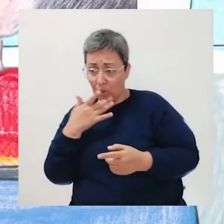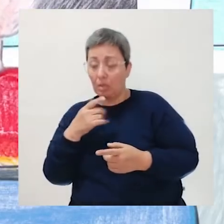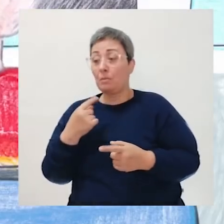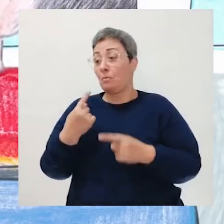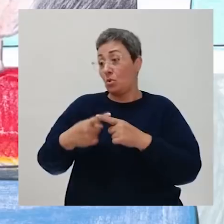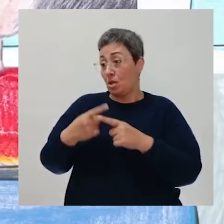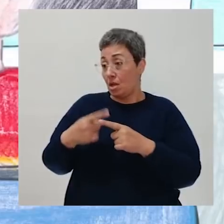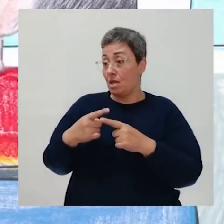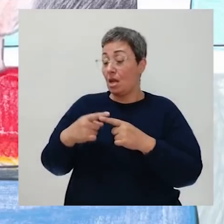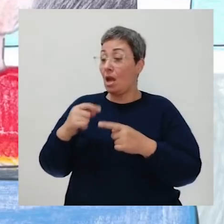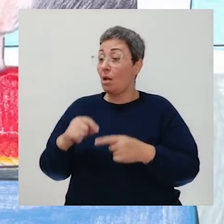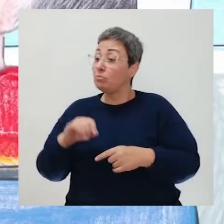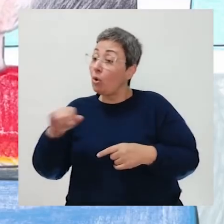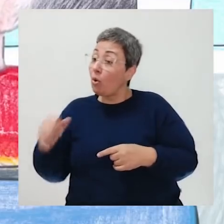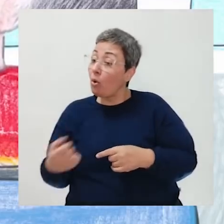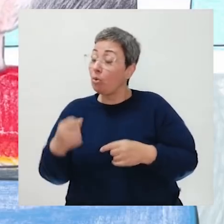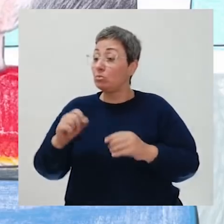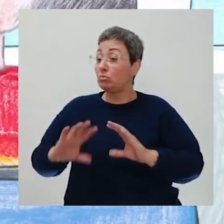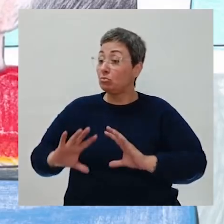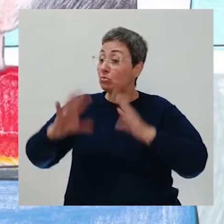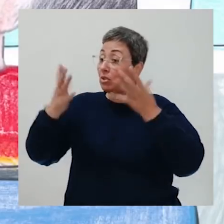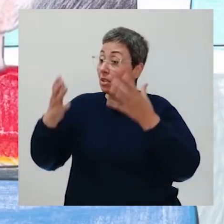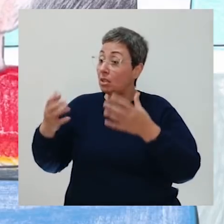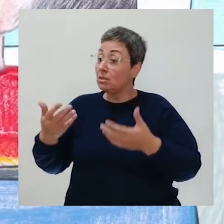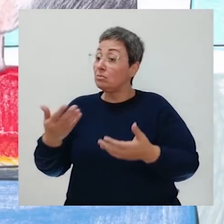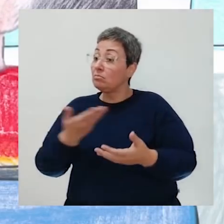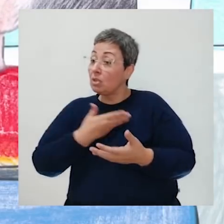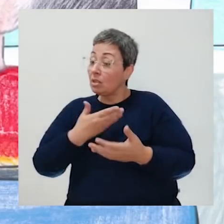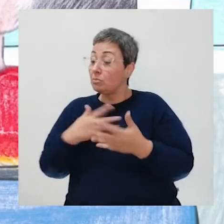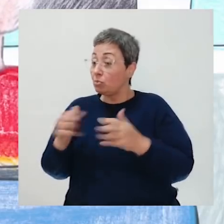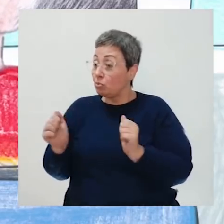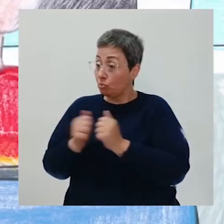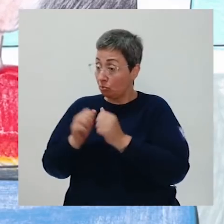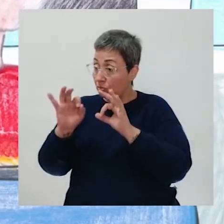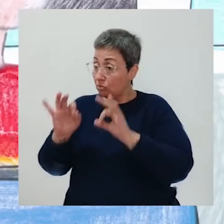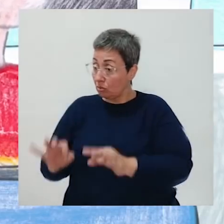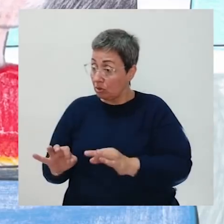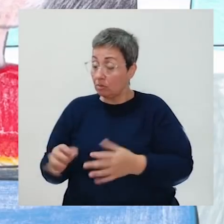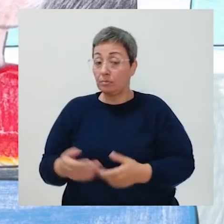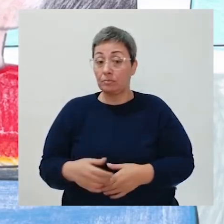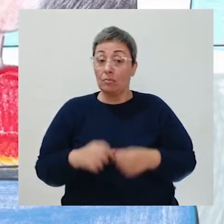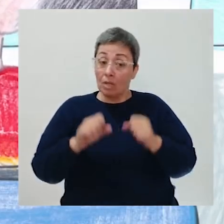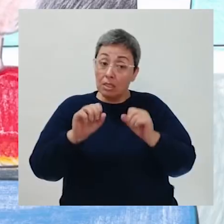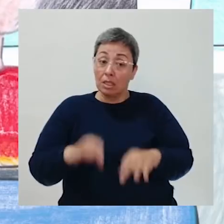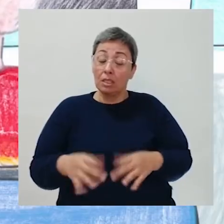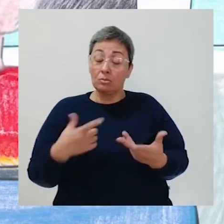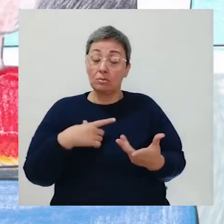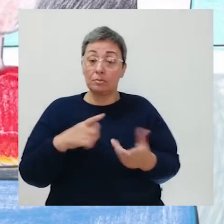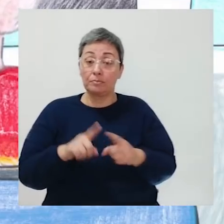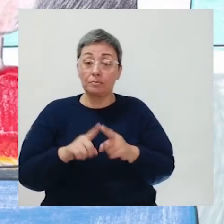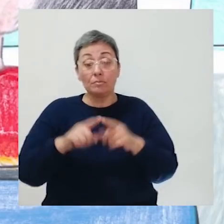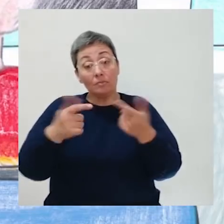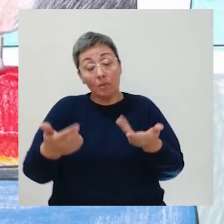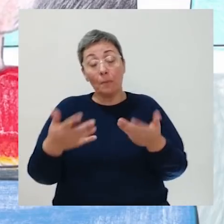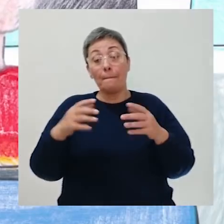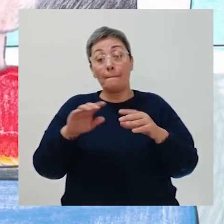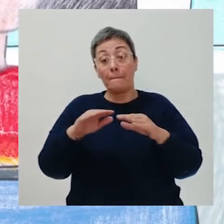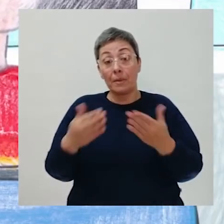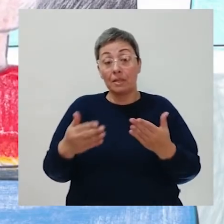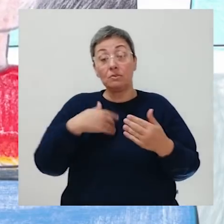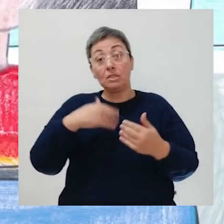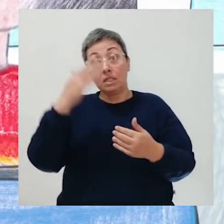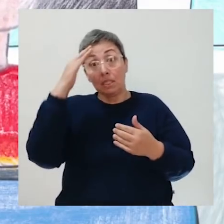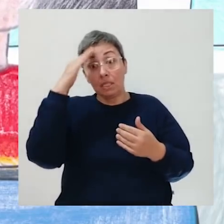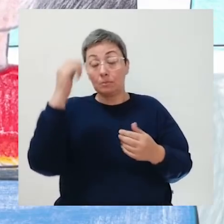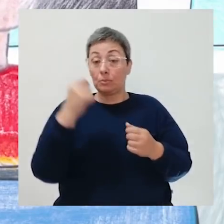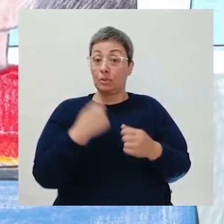porque seria uma ótima ocasião para reunir seus amigos, certo? Sim, é isso mesmo. Pois então, se você entende